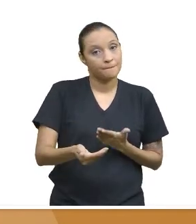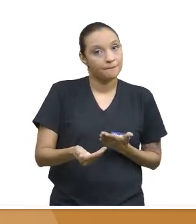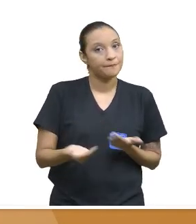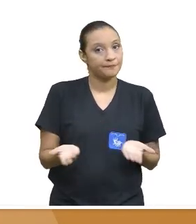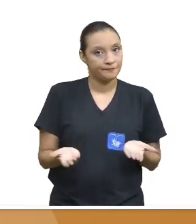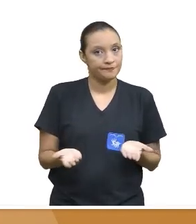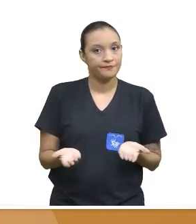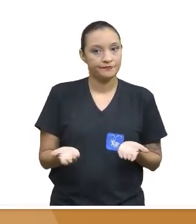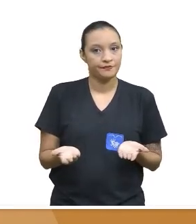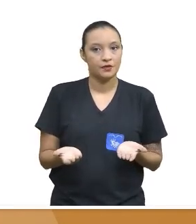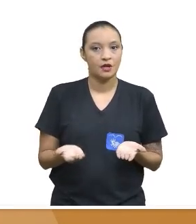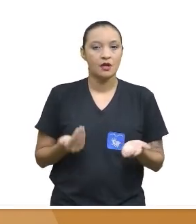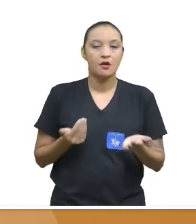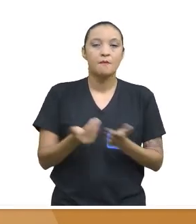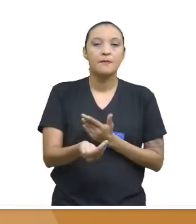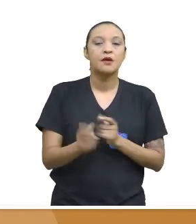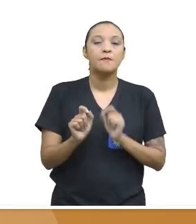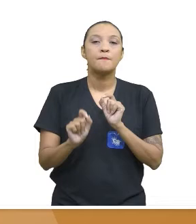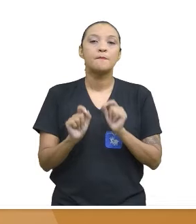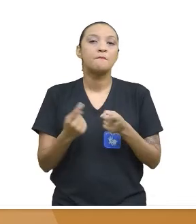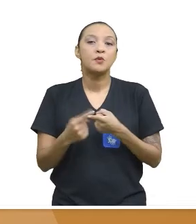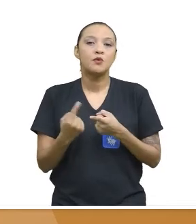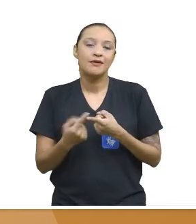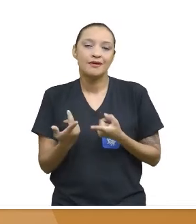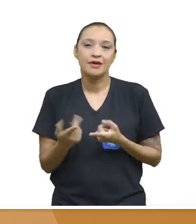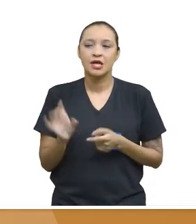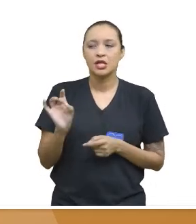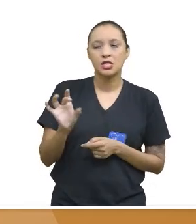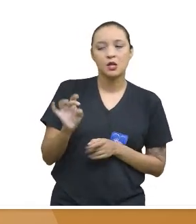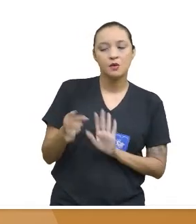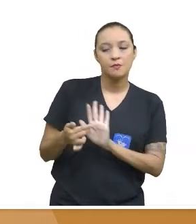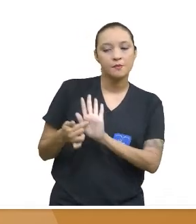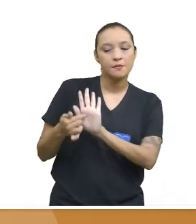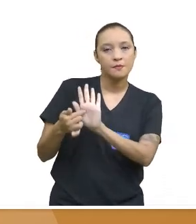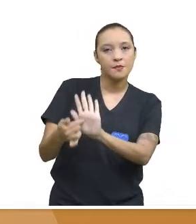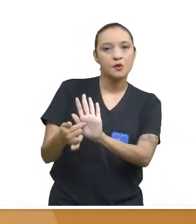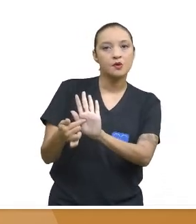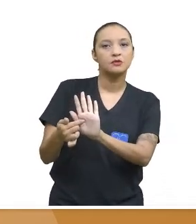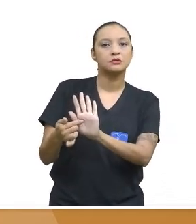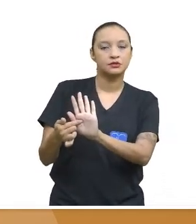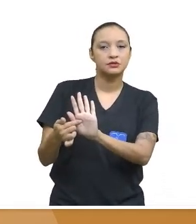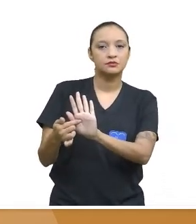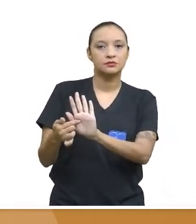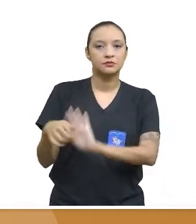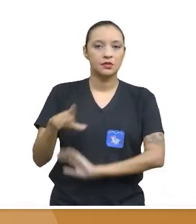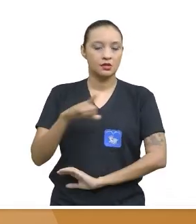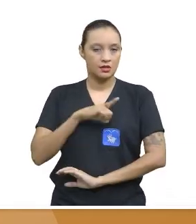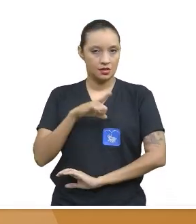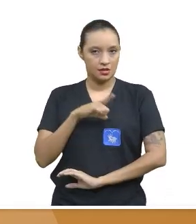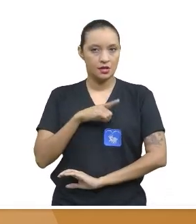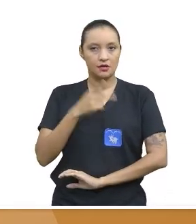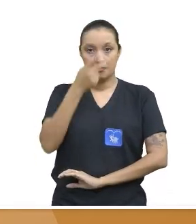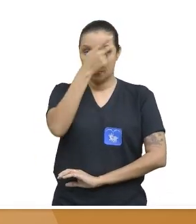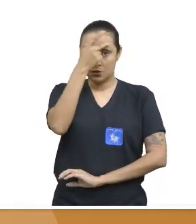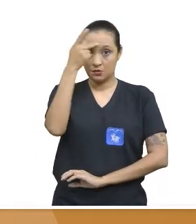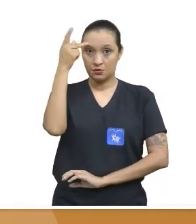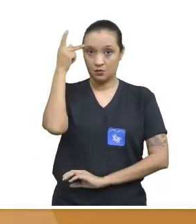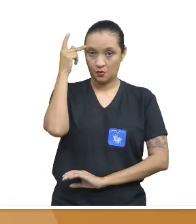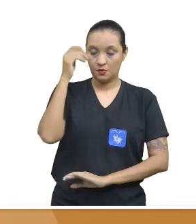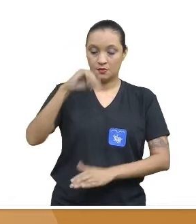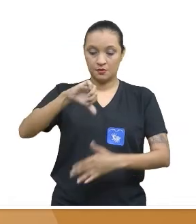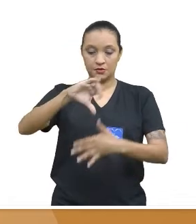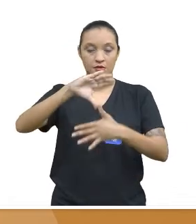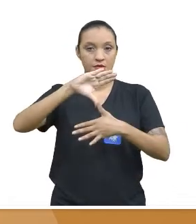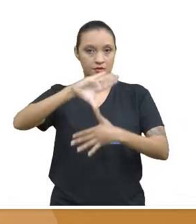que ela é muito simbólica. Por que ela é simbólica? Porque ela mostra o seguinte: existem homens na